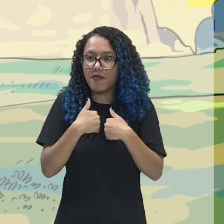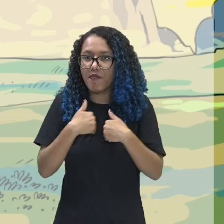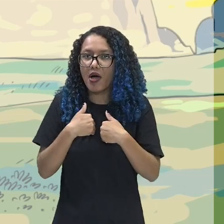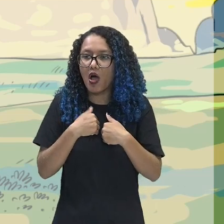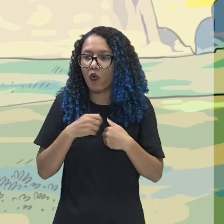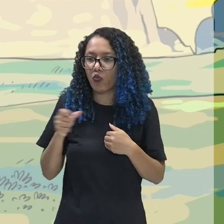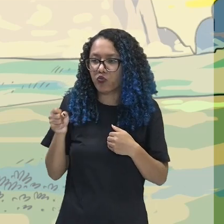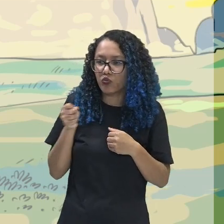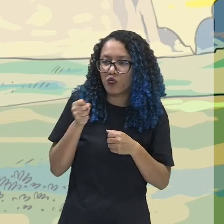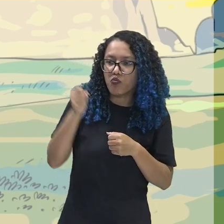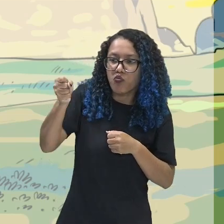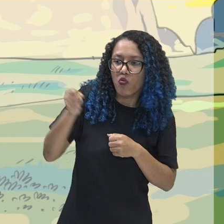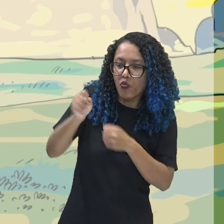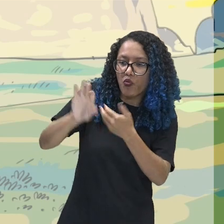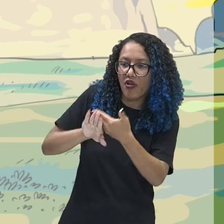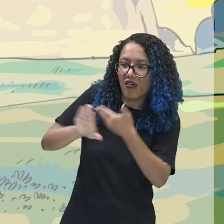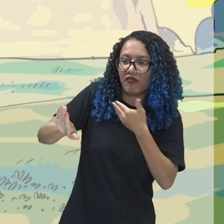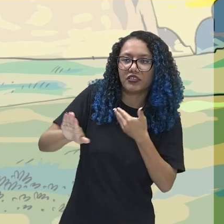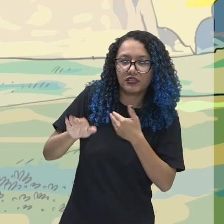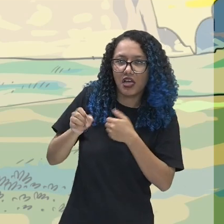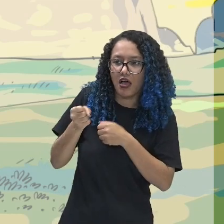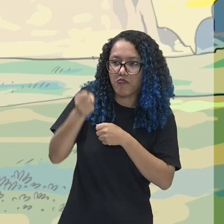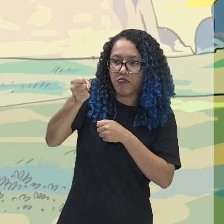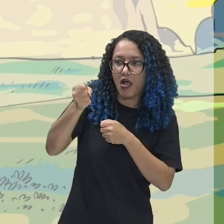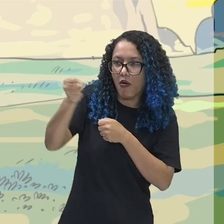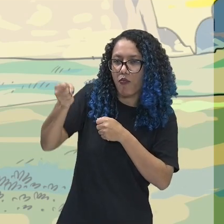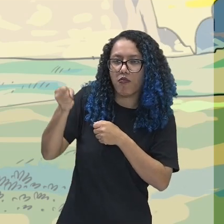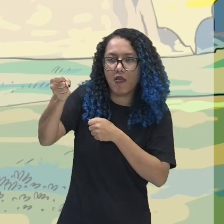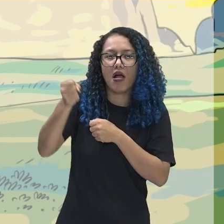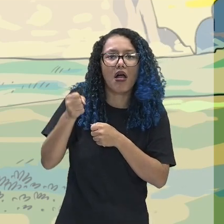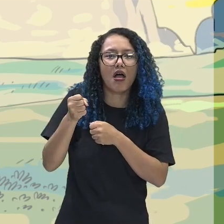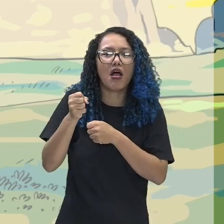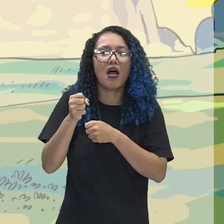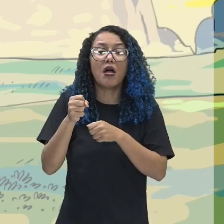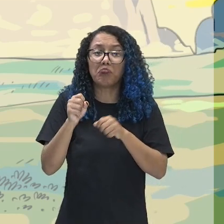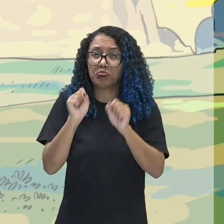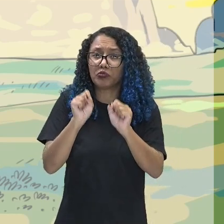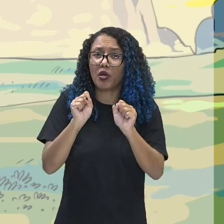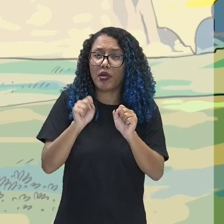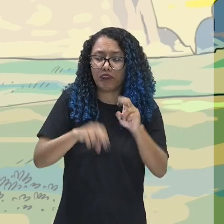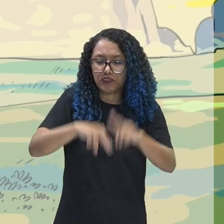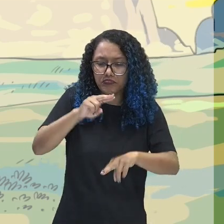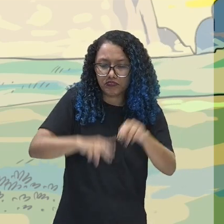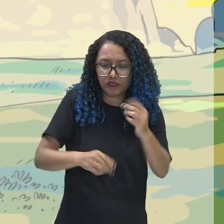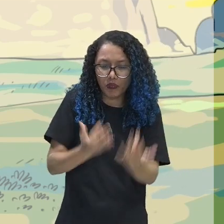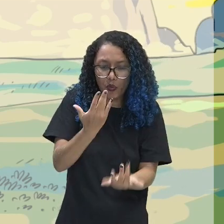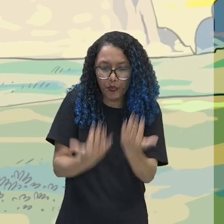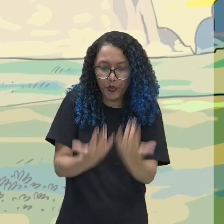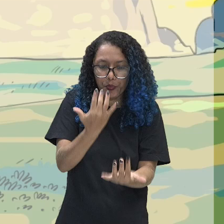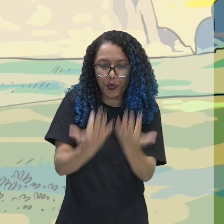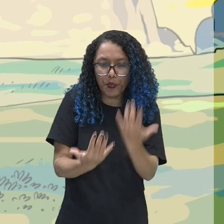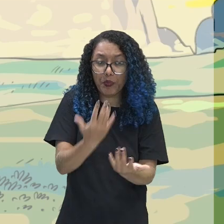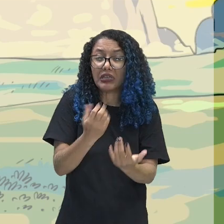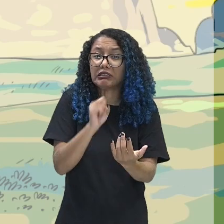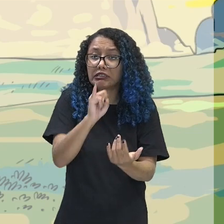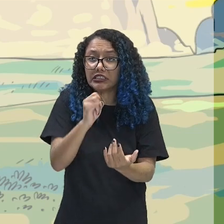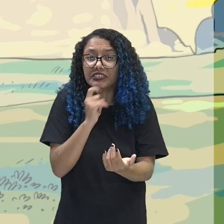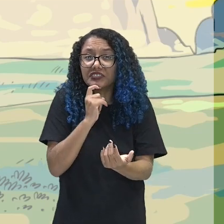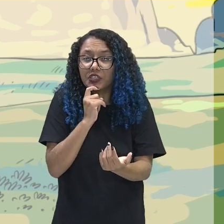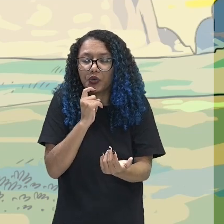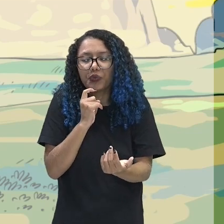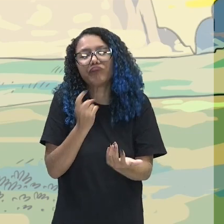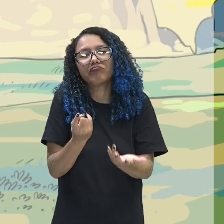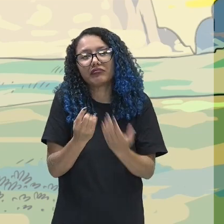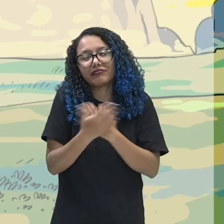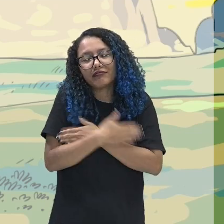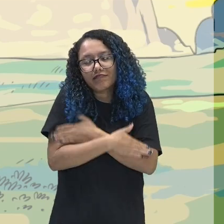maiores que poderiam machucá-lo. Ele poderia, inclusive, fazer uma fogueira e proteger de um clima frio que, em